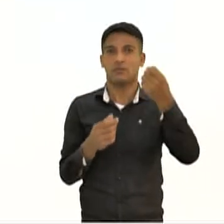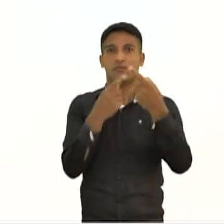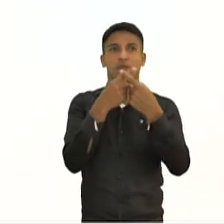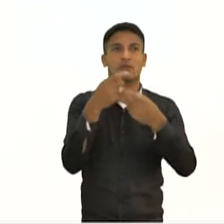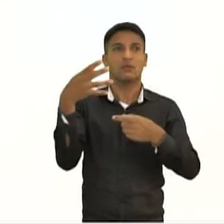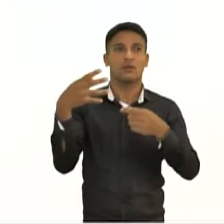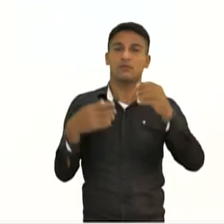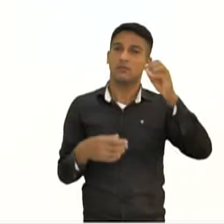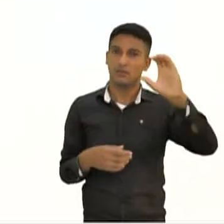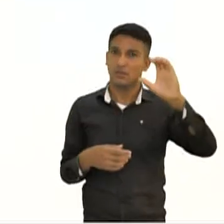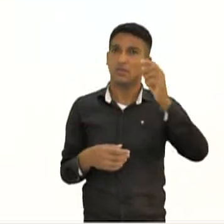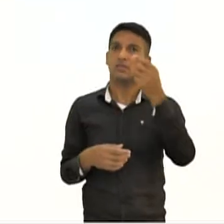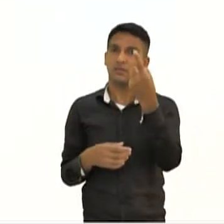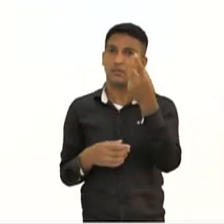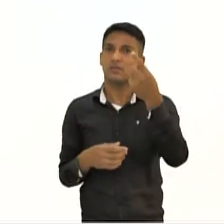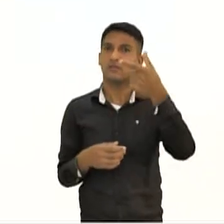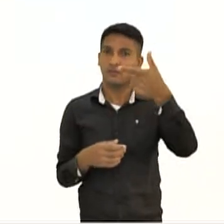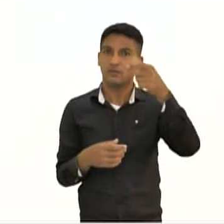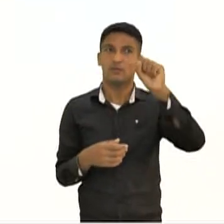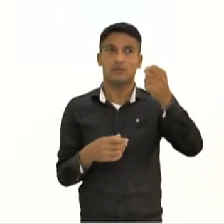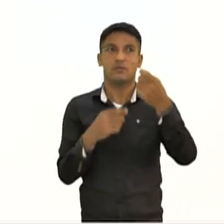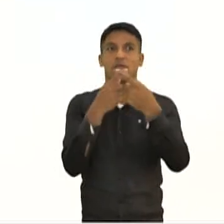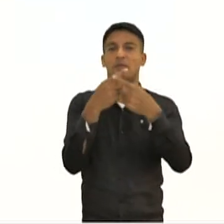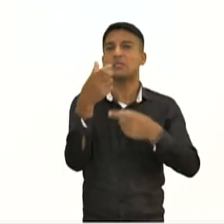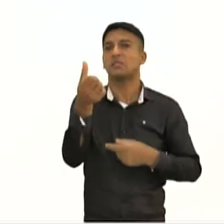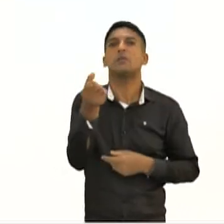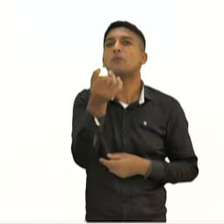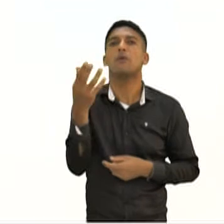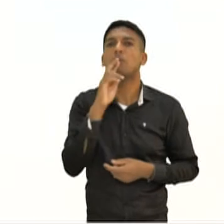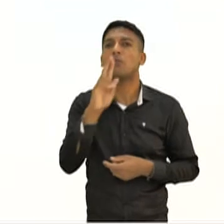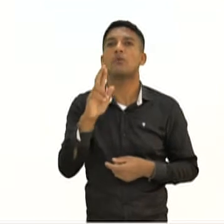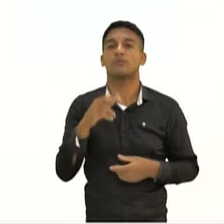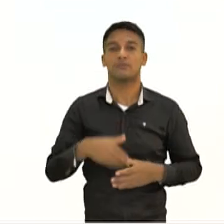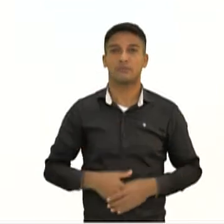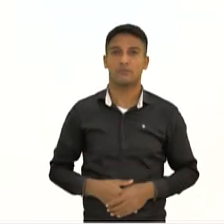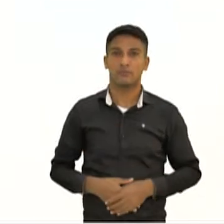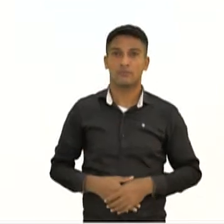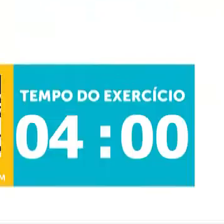quanto que ficaria 128 vezes 6? Tempo para vocês.